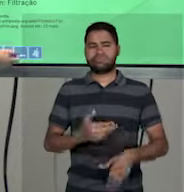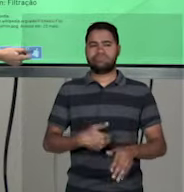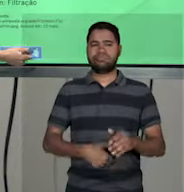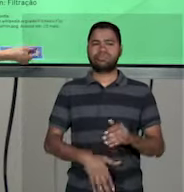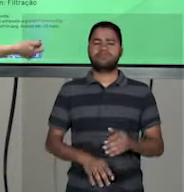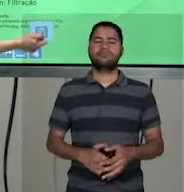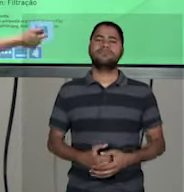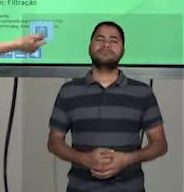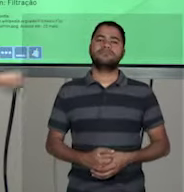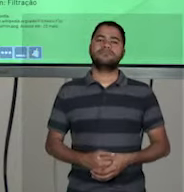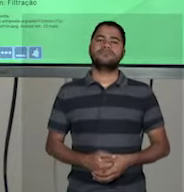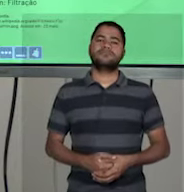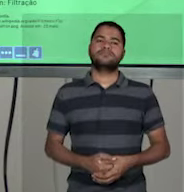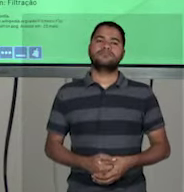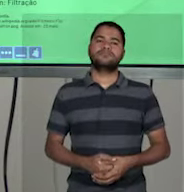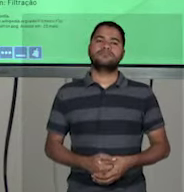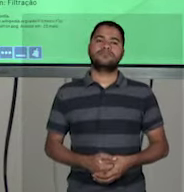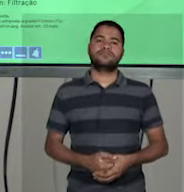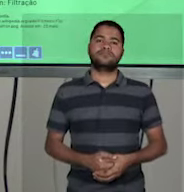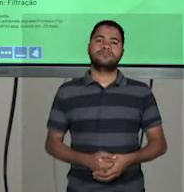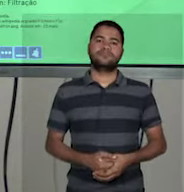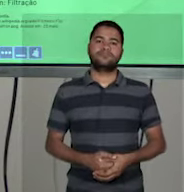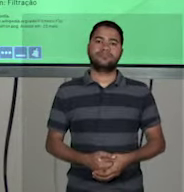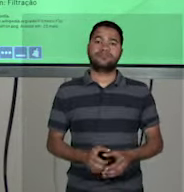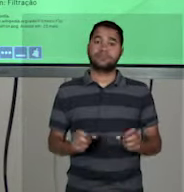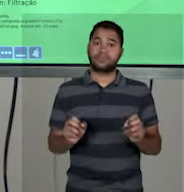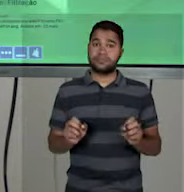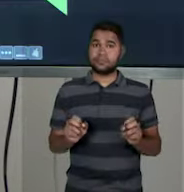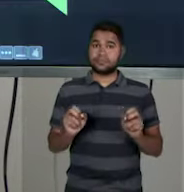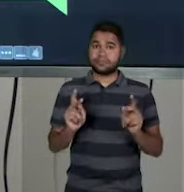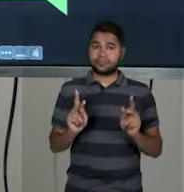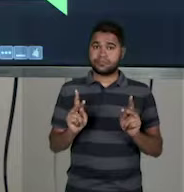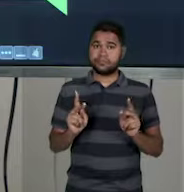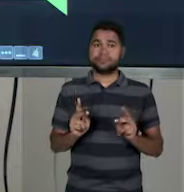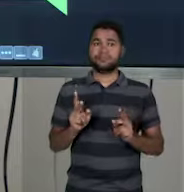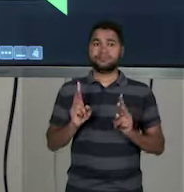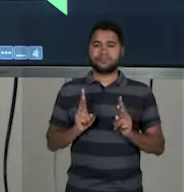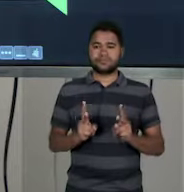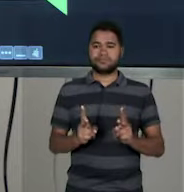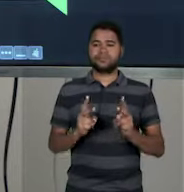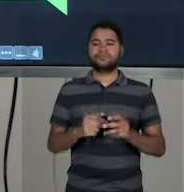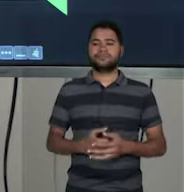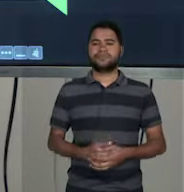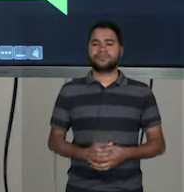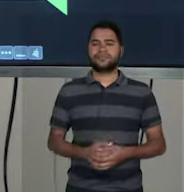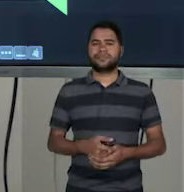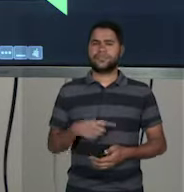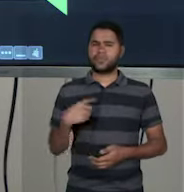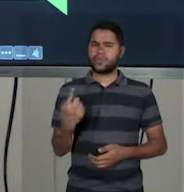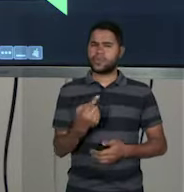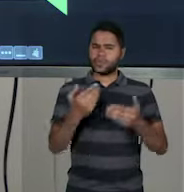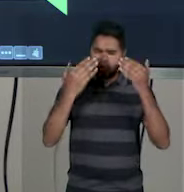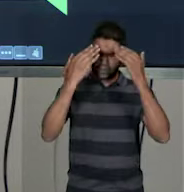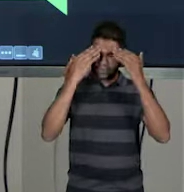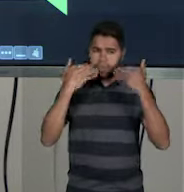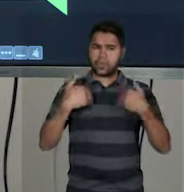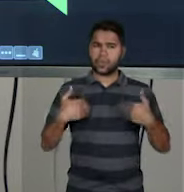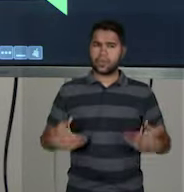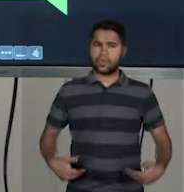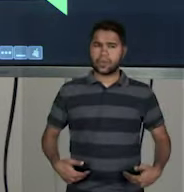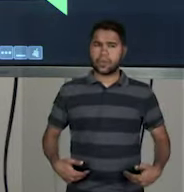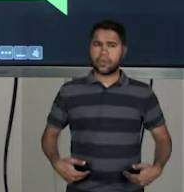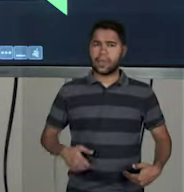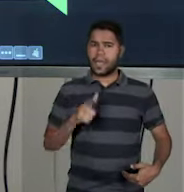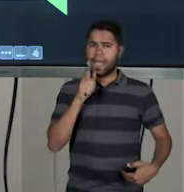formação da urina, ok? Dando sequência aqui, nosso corpo